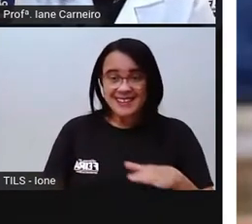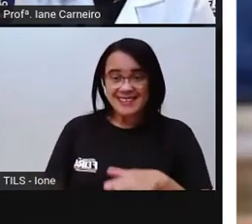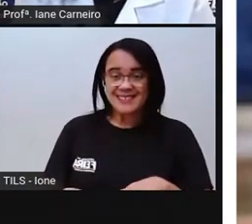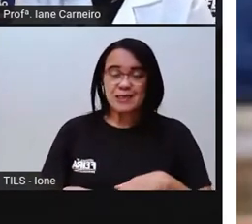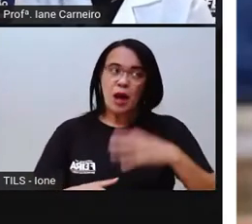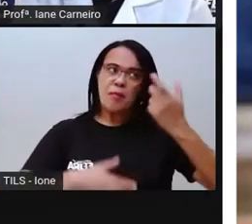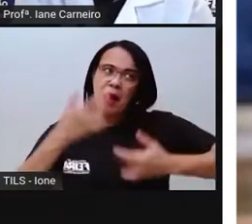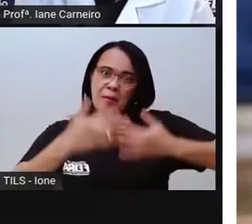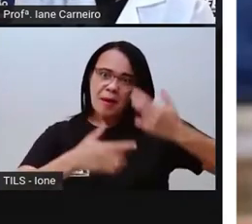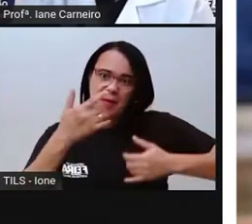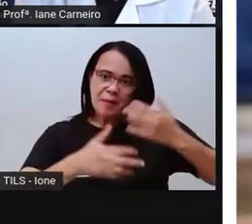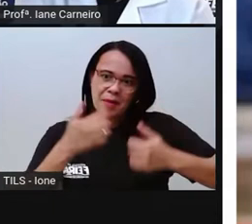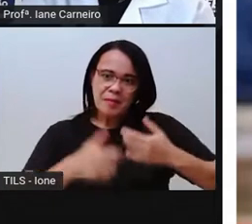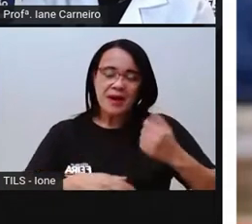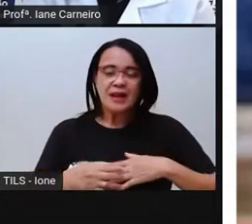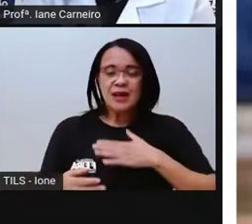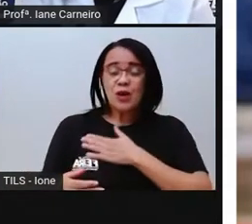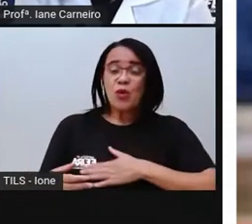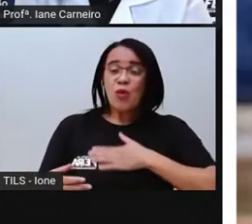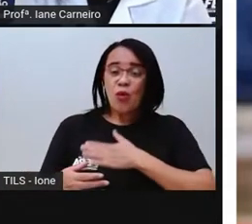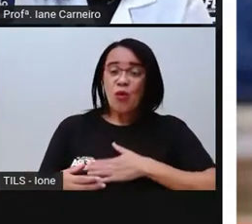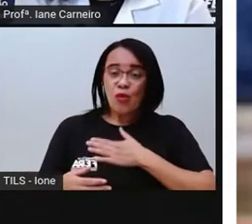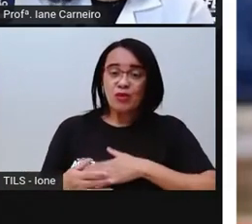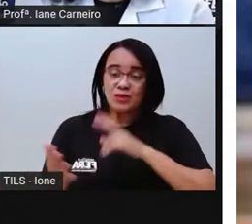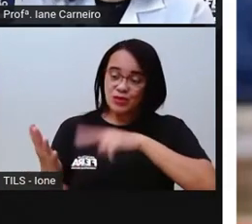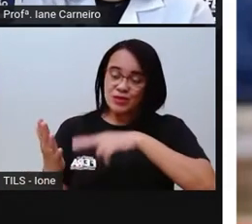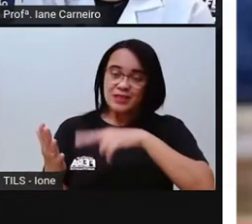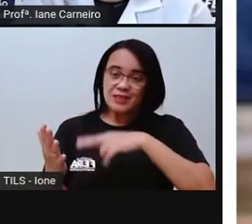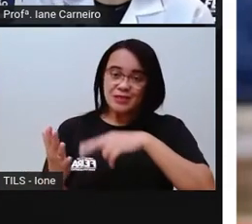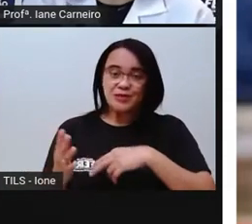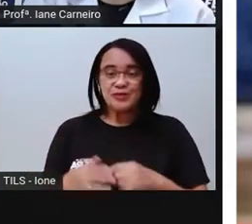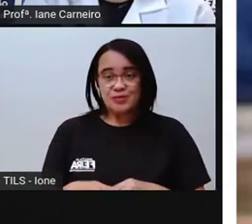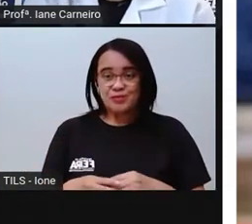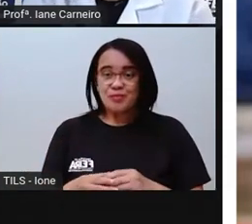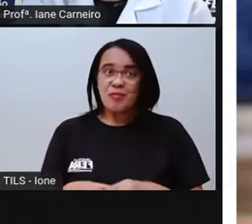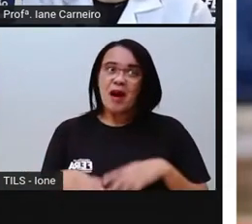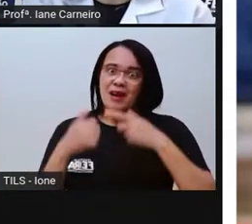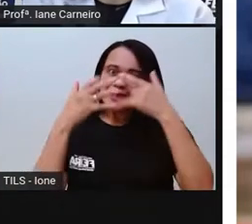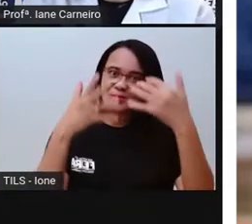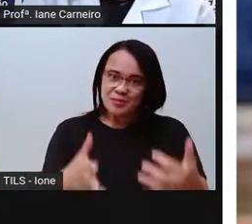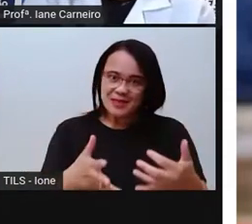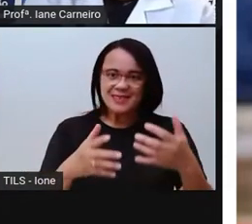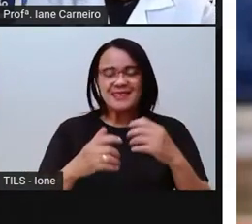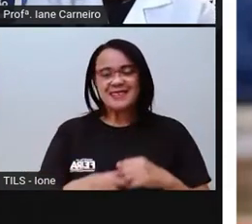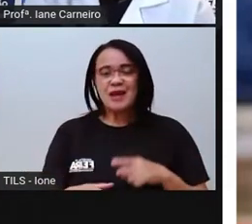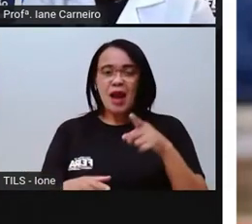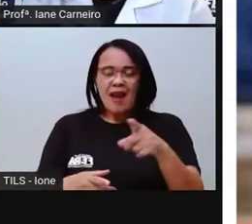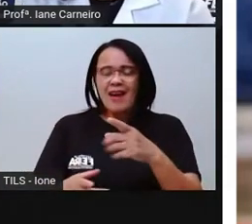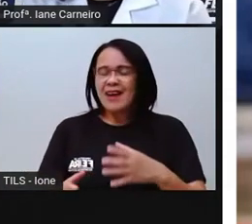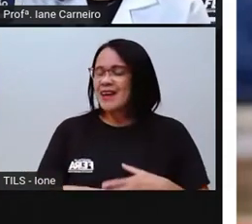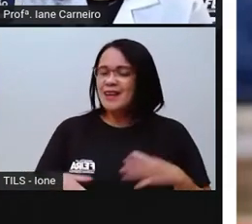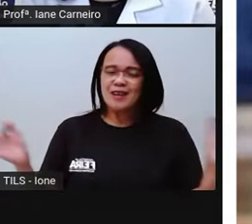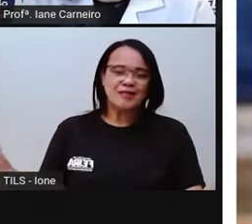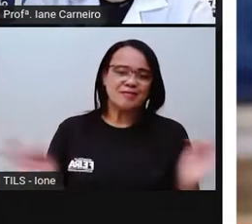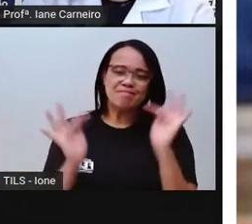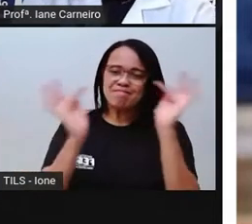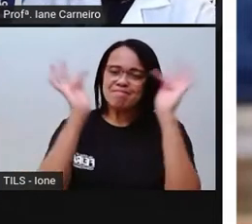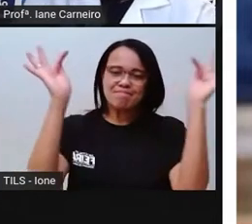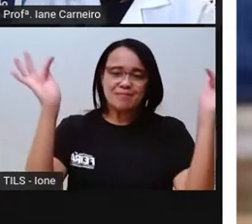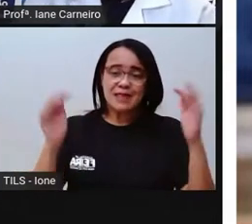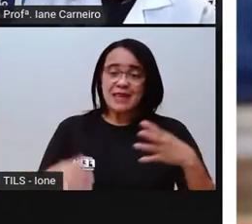de crianças, né? Porque ela gostava muito de conversar com elas e também de escrever livros para essas